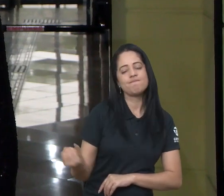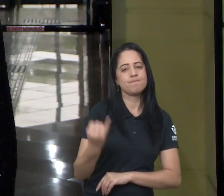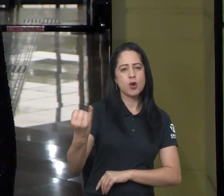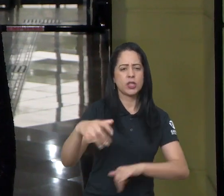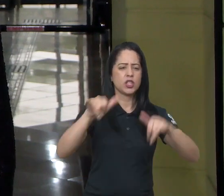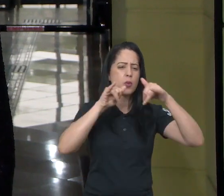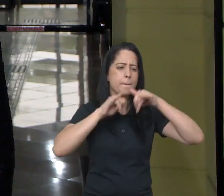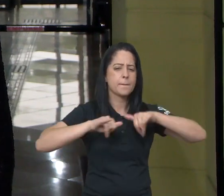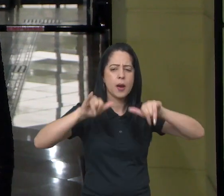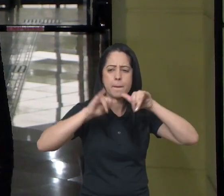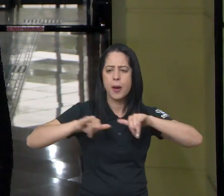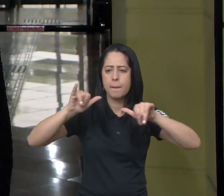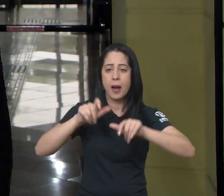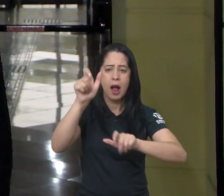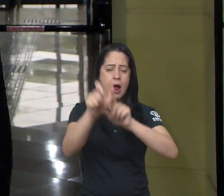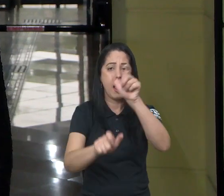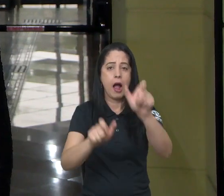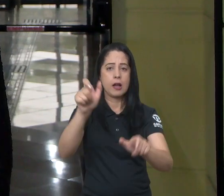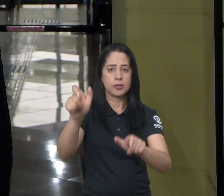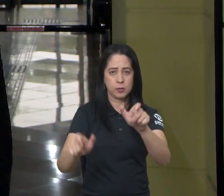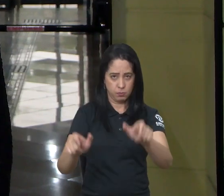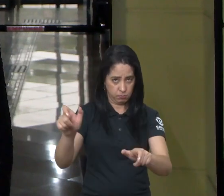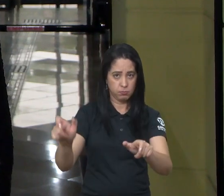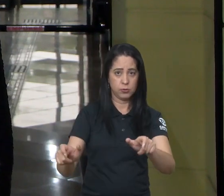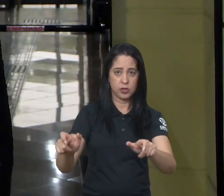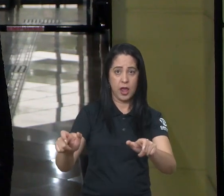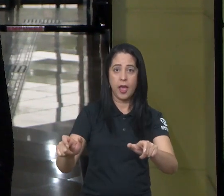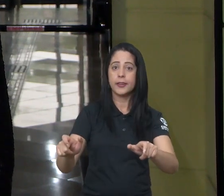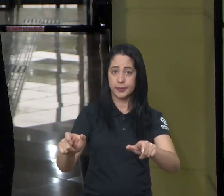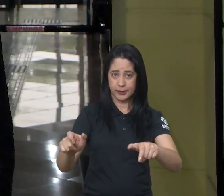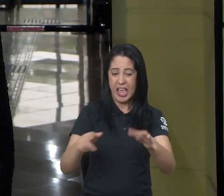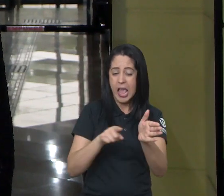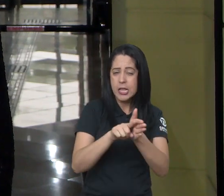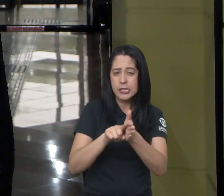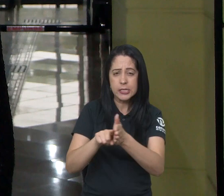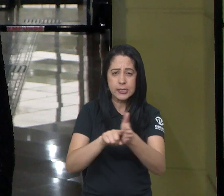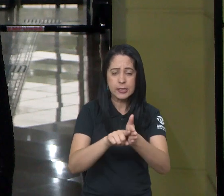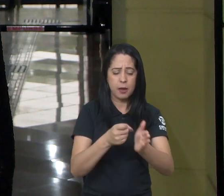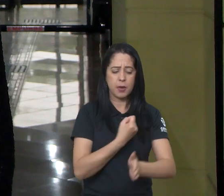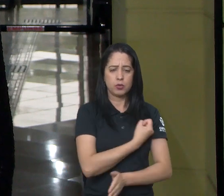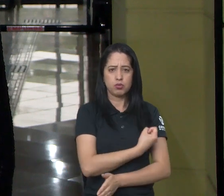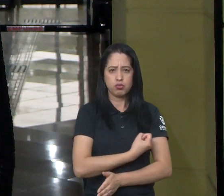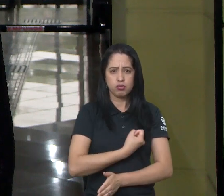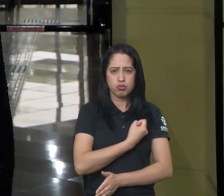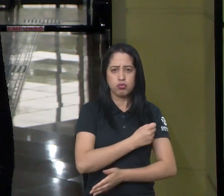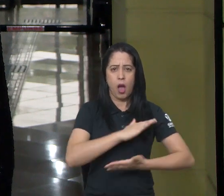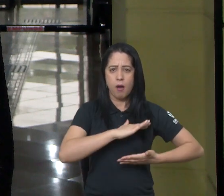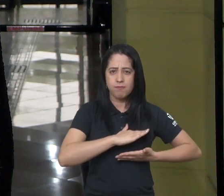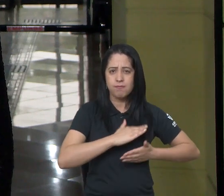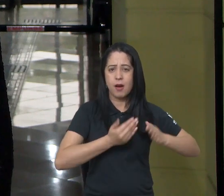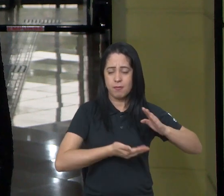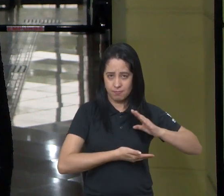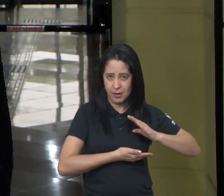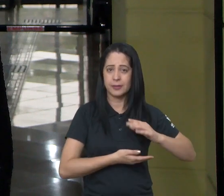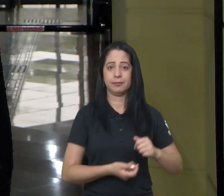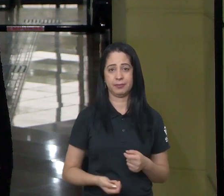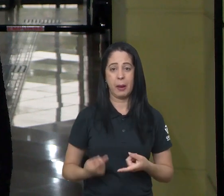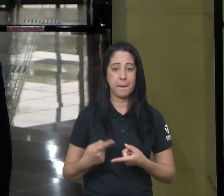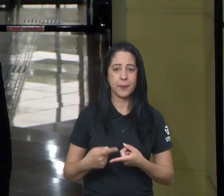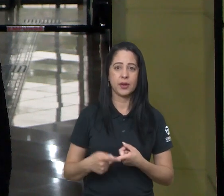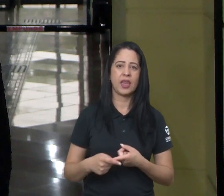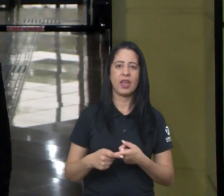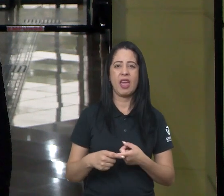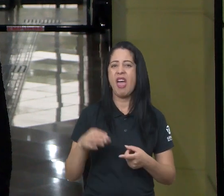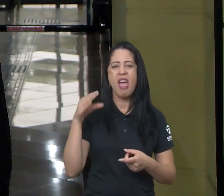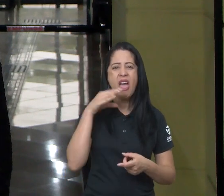sobre a necessidade de estar fazendo esse exame da mamografia, que é um exame que realmente